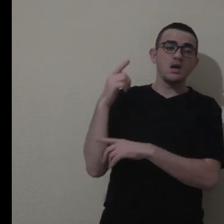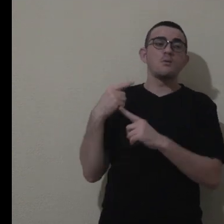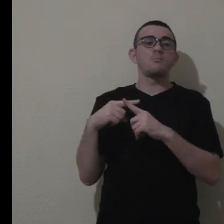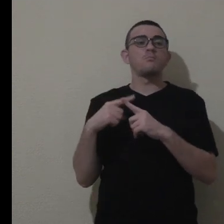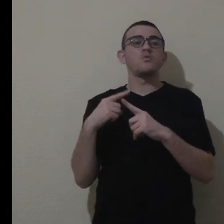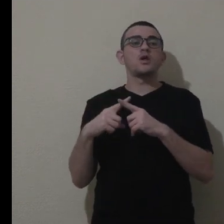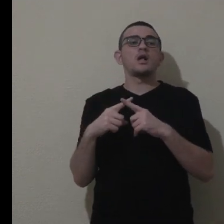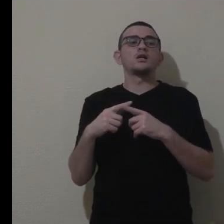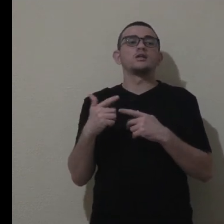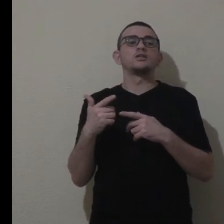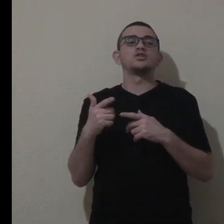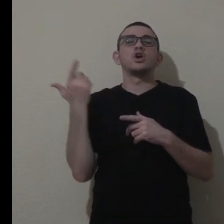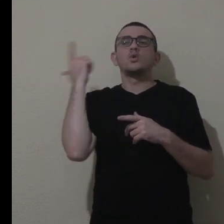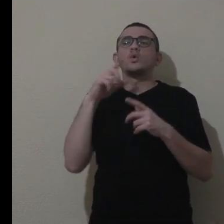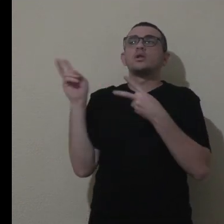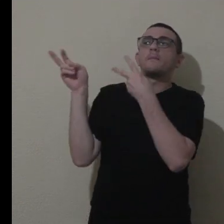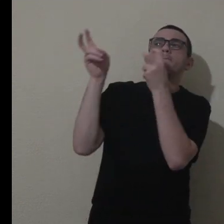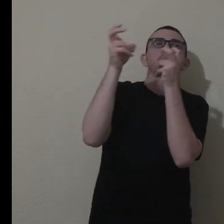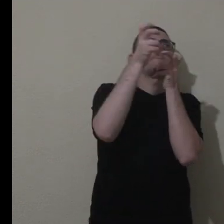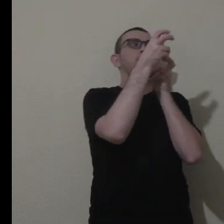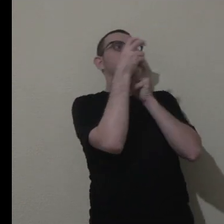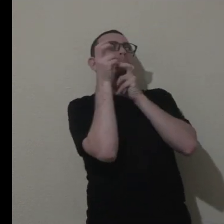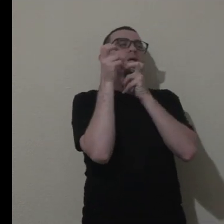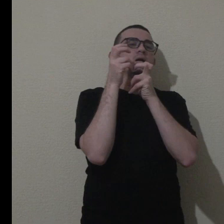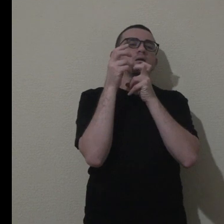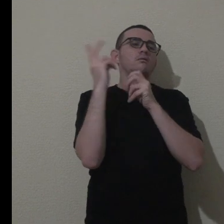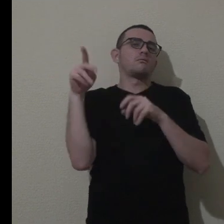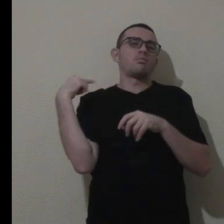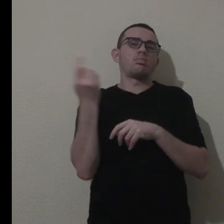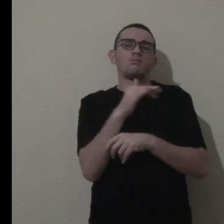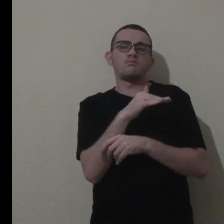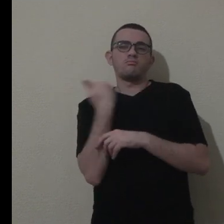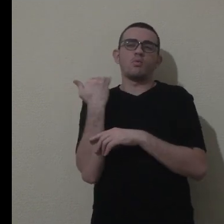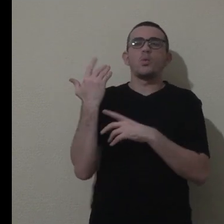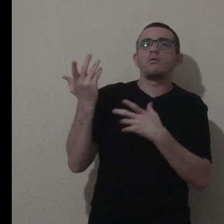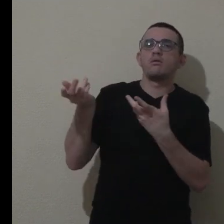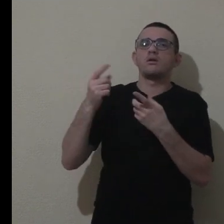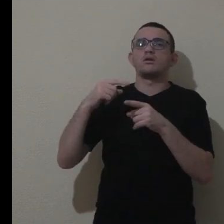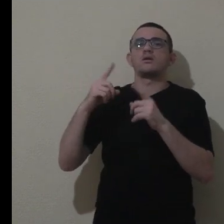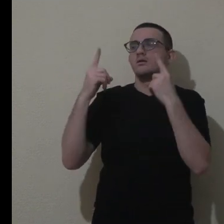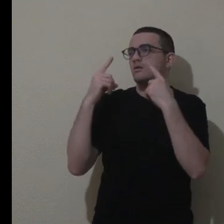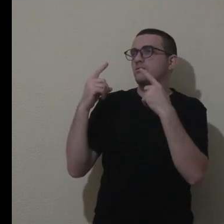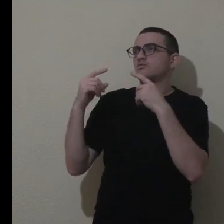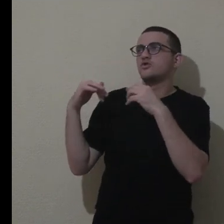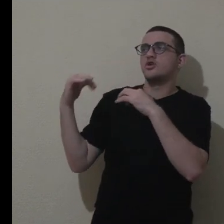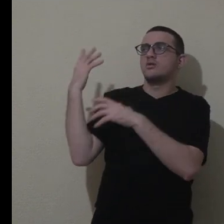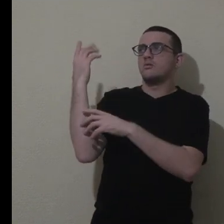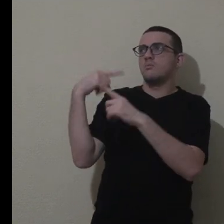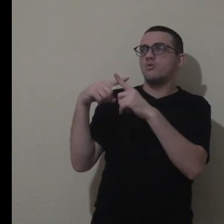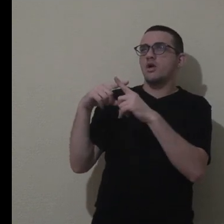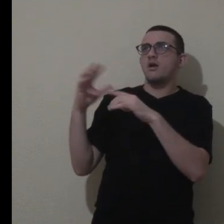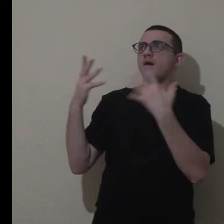não ficaria com o radar ligado e a gente estaria sendo vítima, digamos, das agressões no